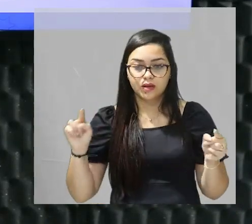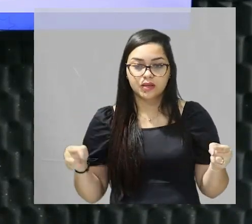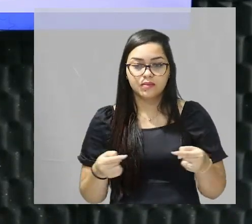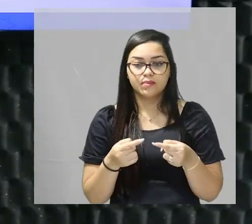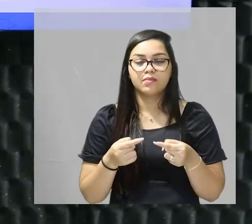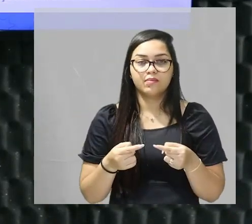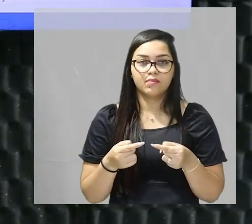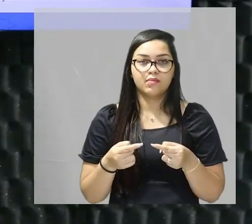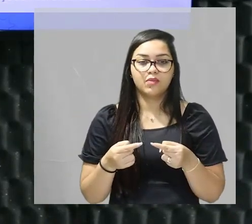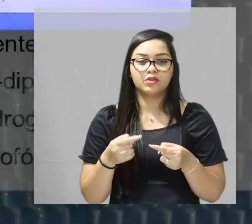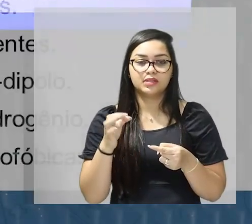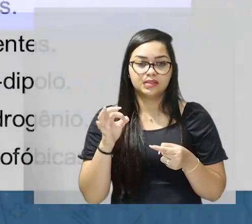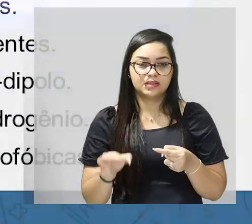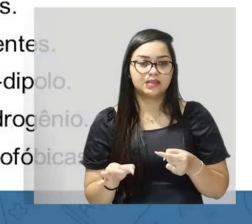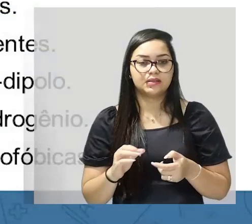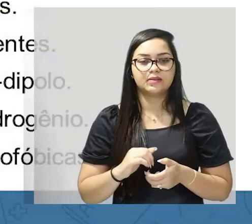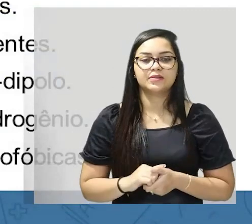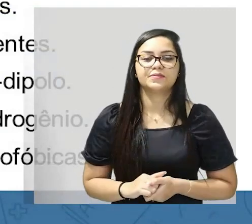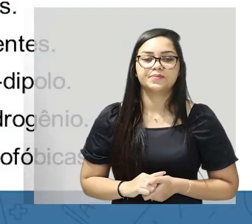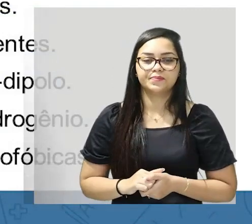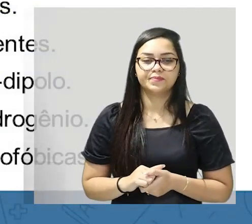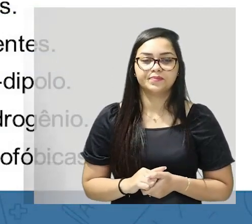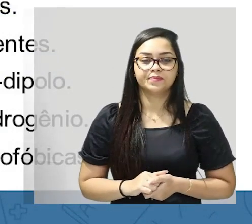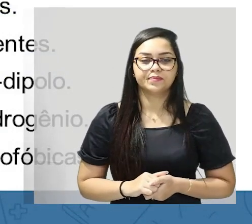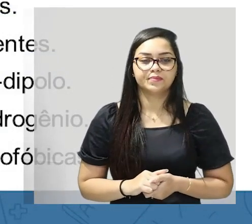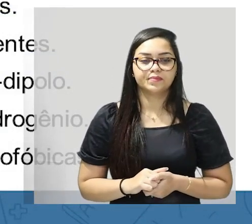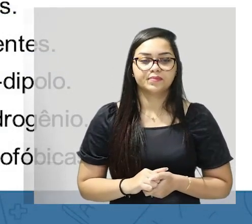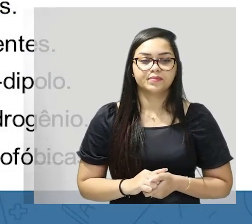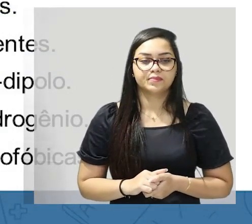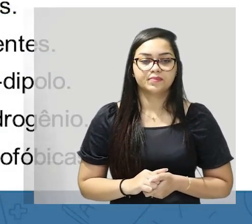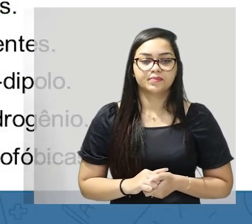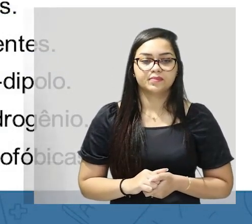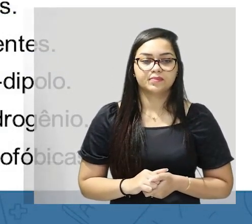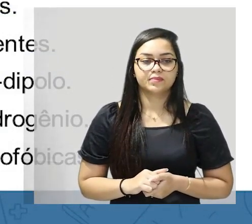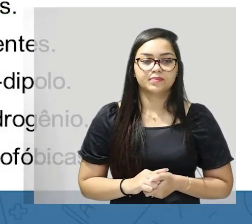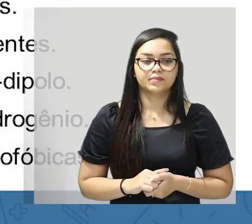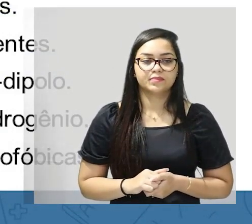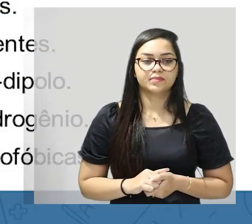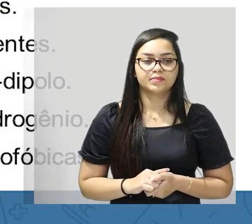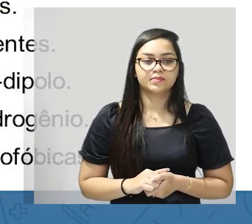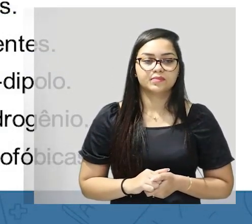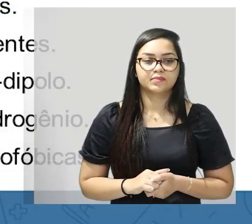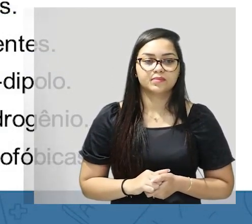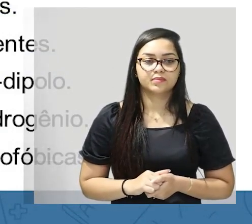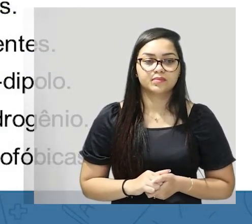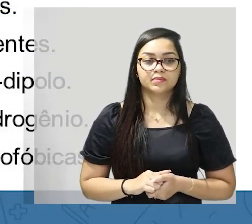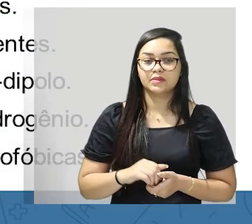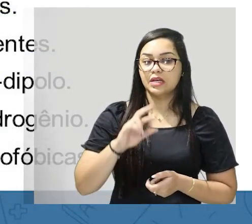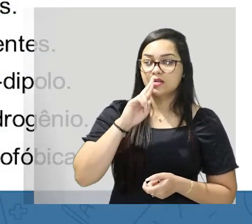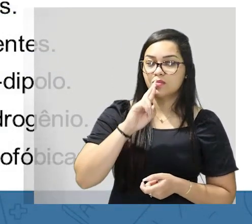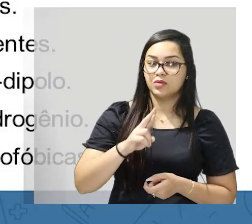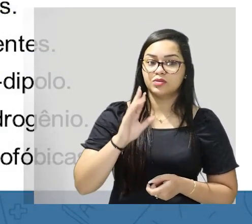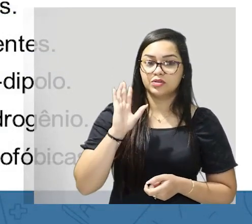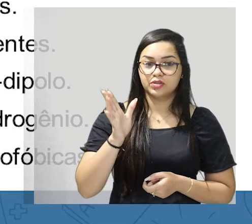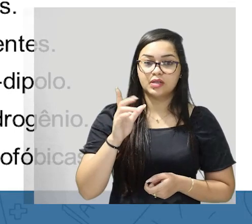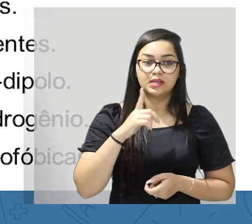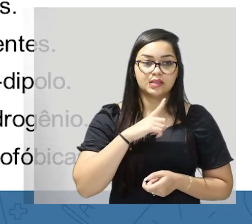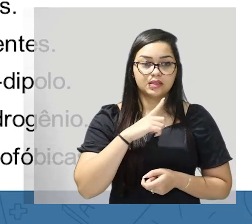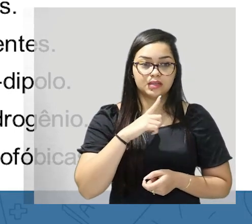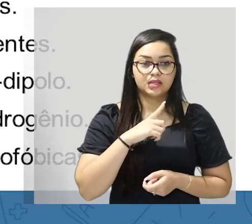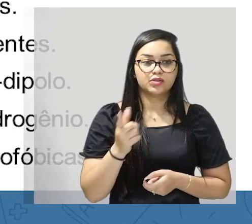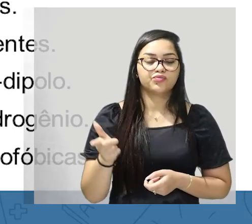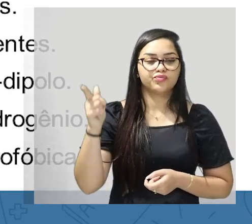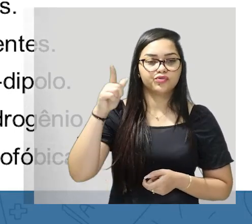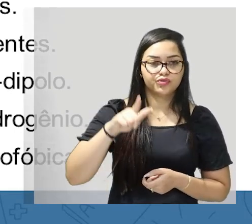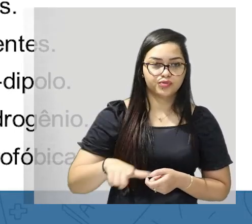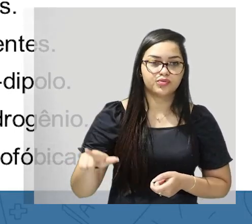alternativa correta, tá certo? Então, olha só. Como resolução, então eu trouxe aqui novamente